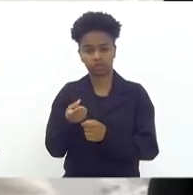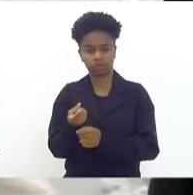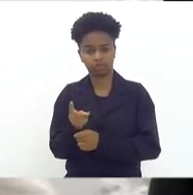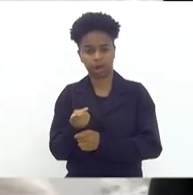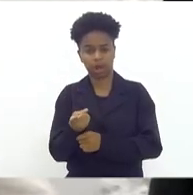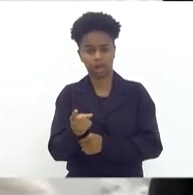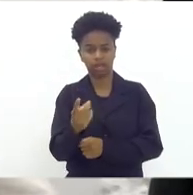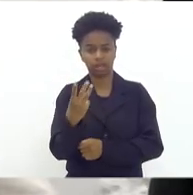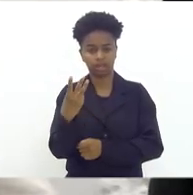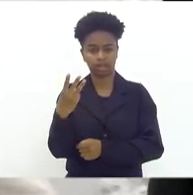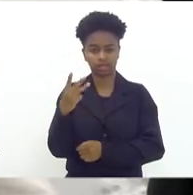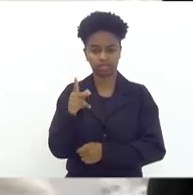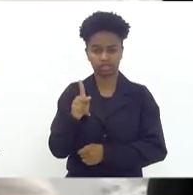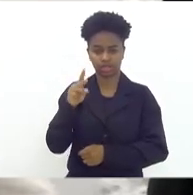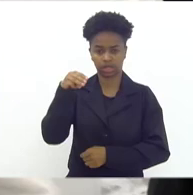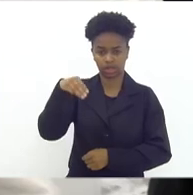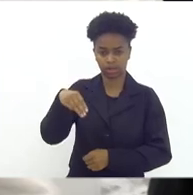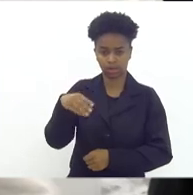distância